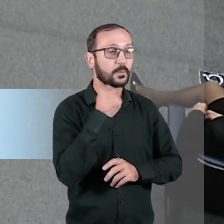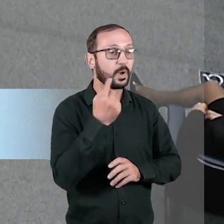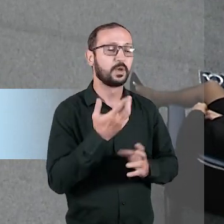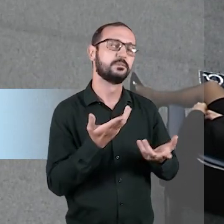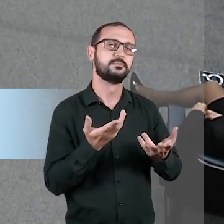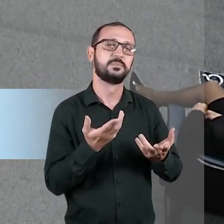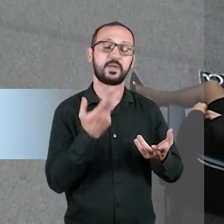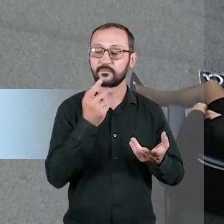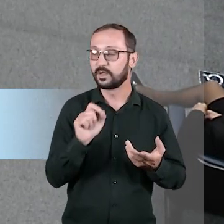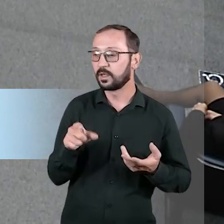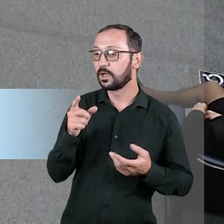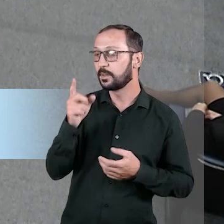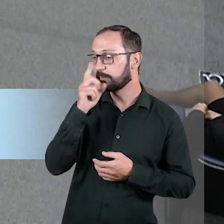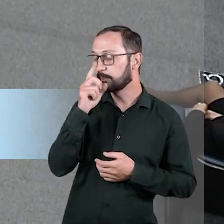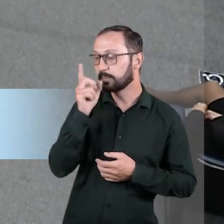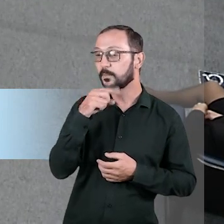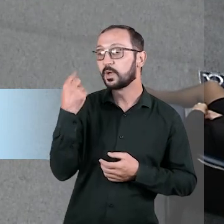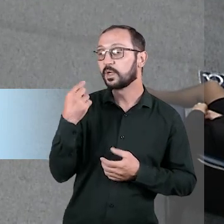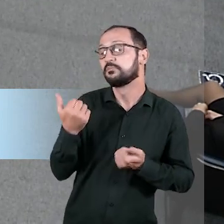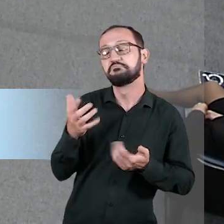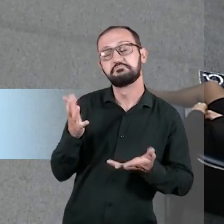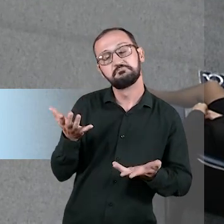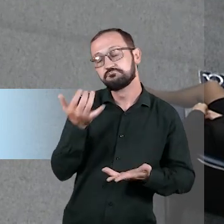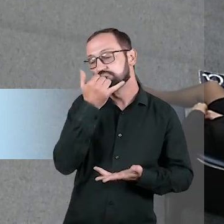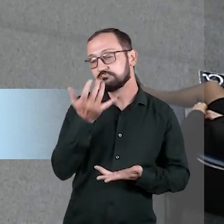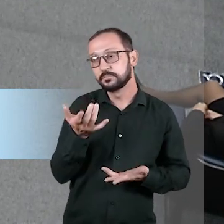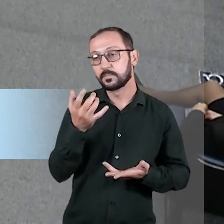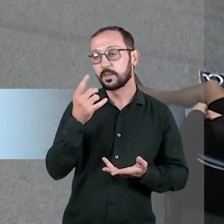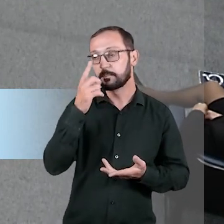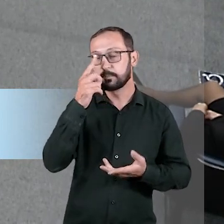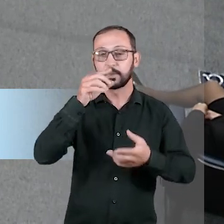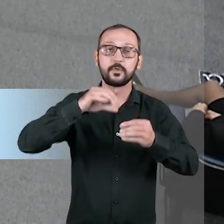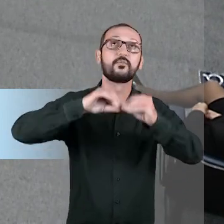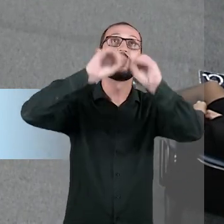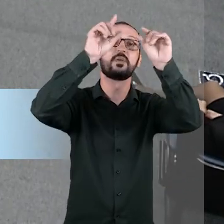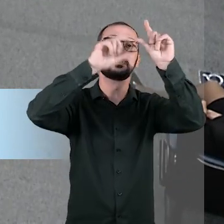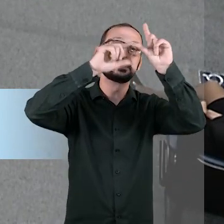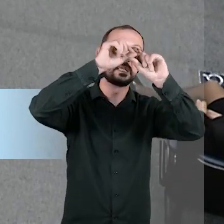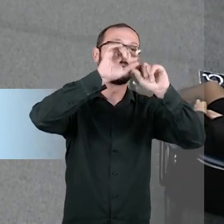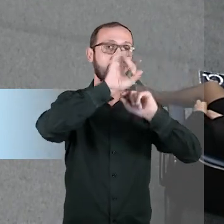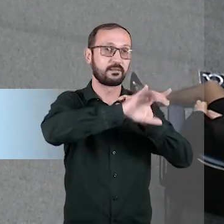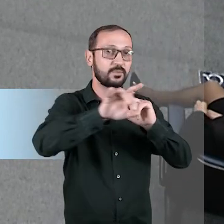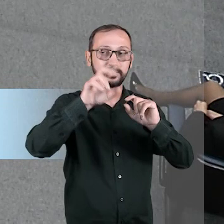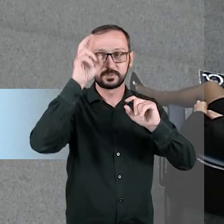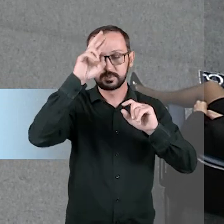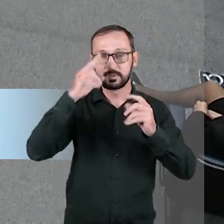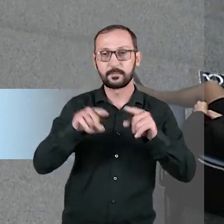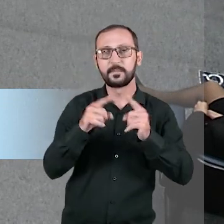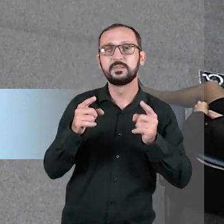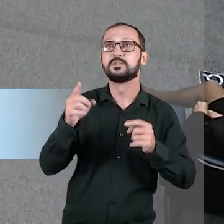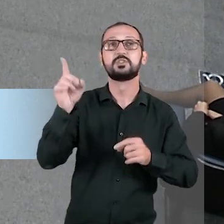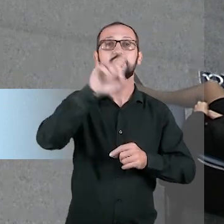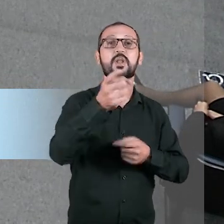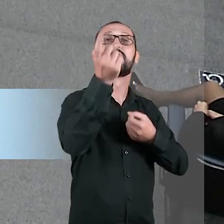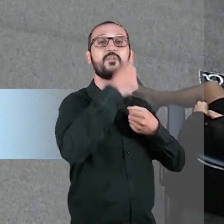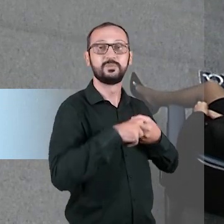morre, aí você fala, a mamãe morreu, virou estrelinha, cada um conta a sua história. Tá, mas que